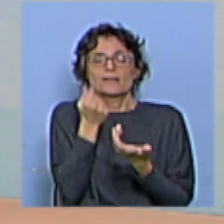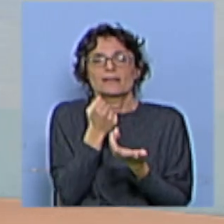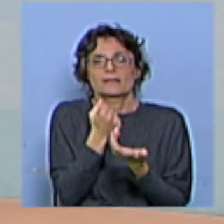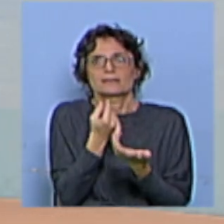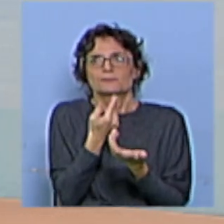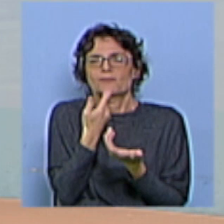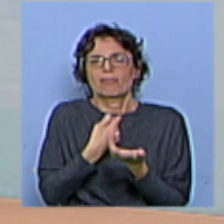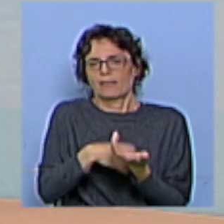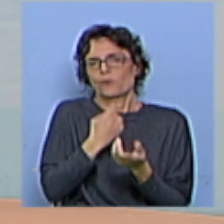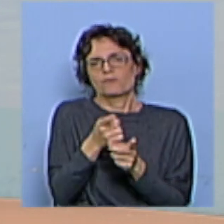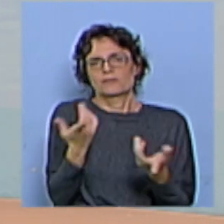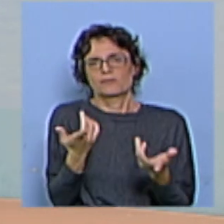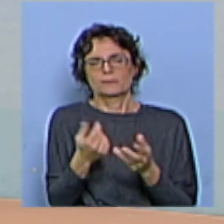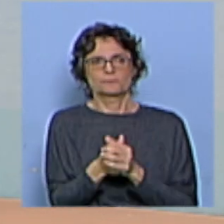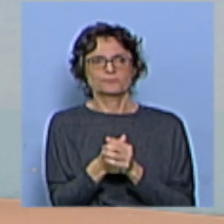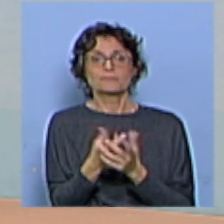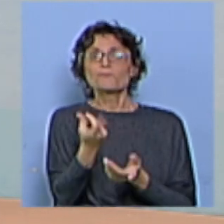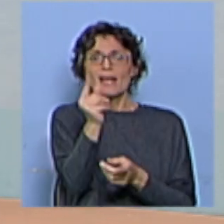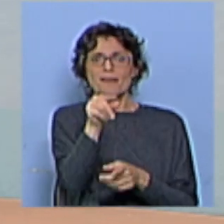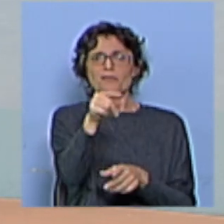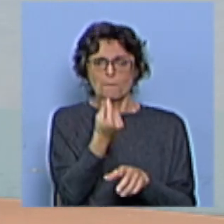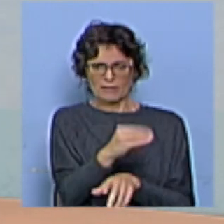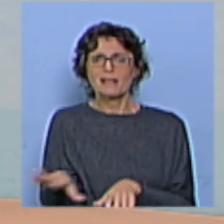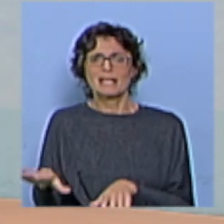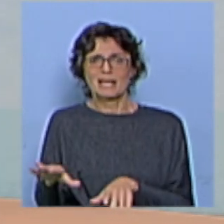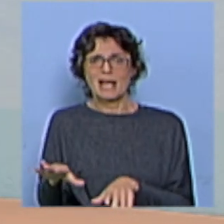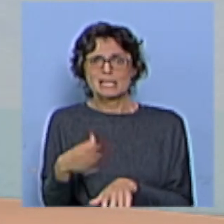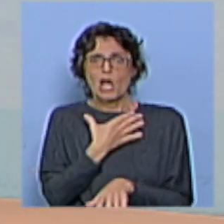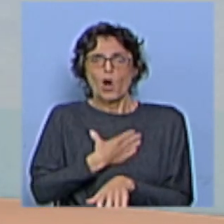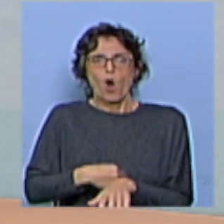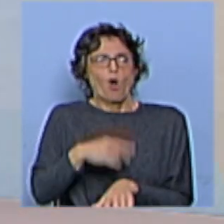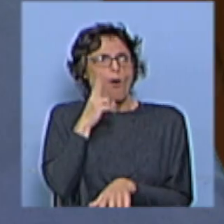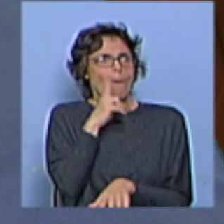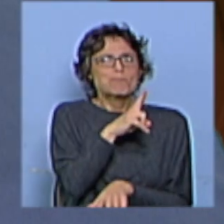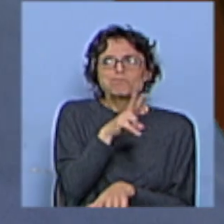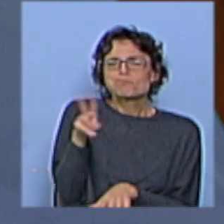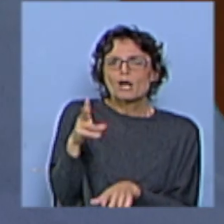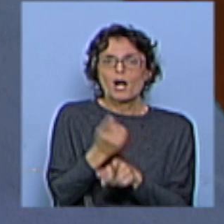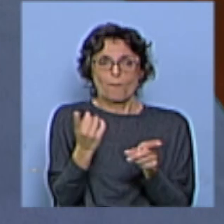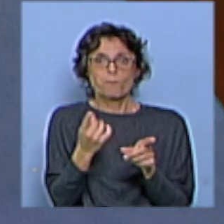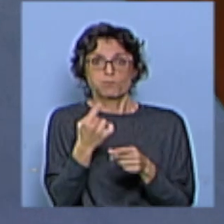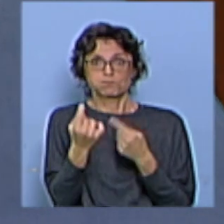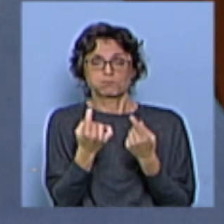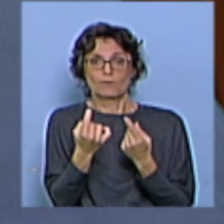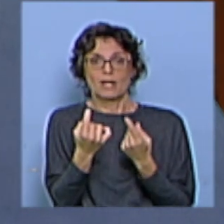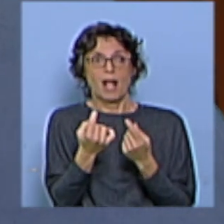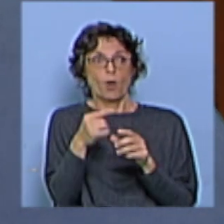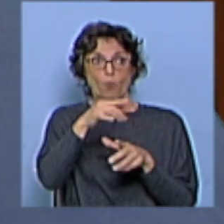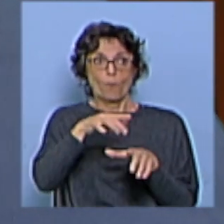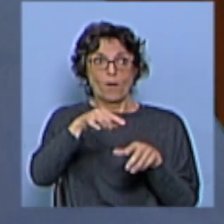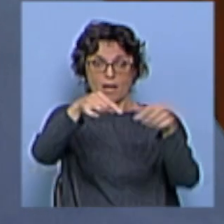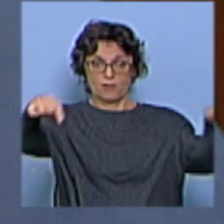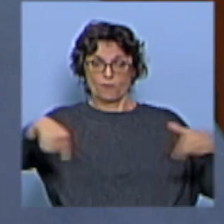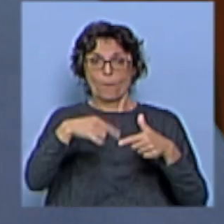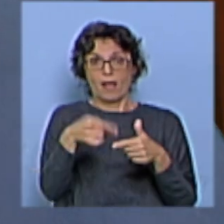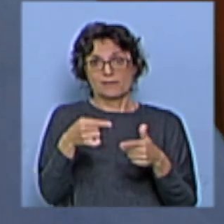a visitar o património, até porque há o cuidado de, em muitos locais, ter notas explicativas, particularmente